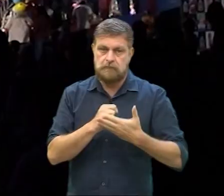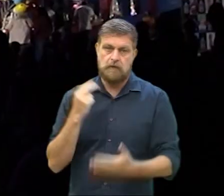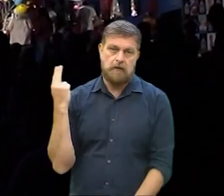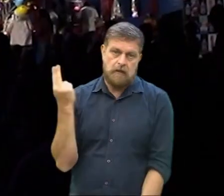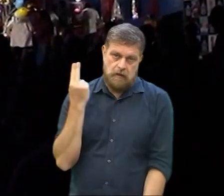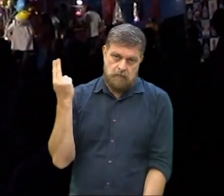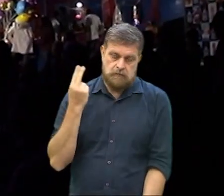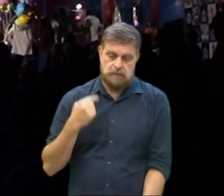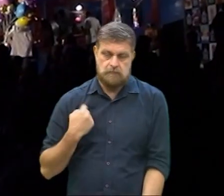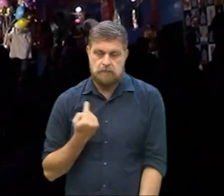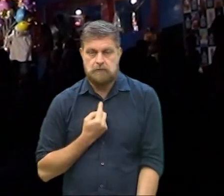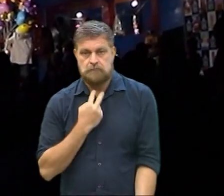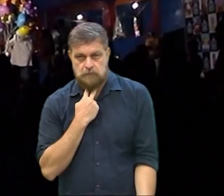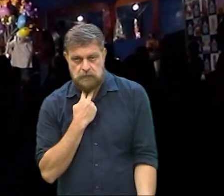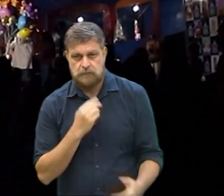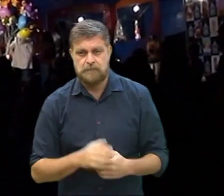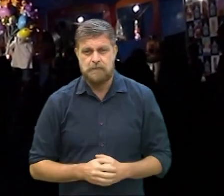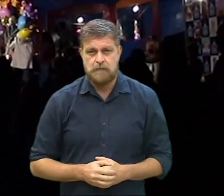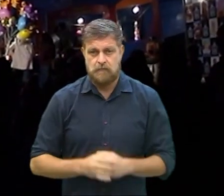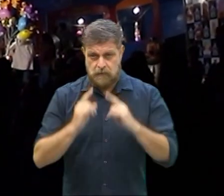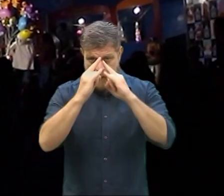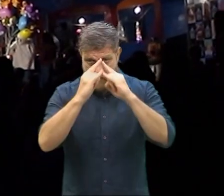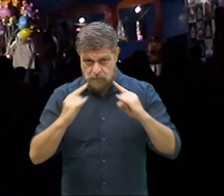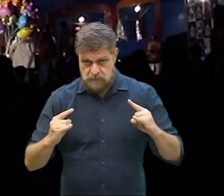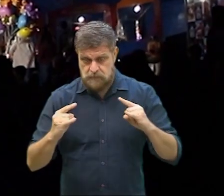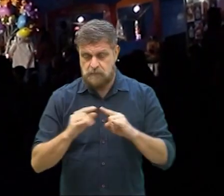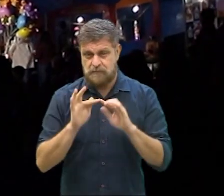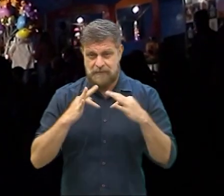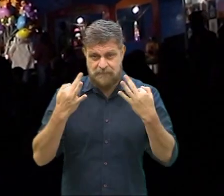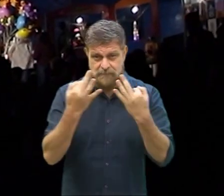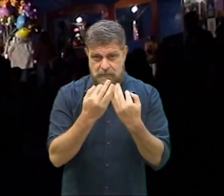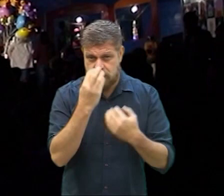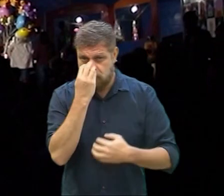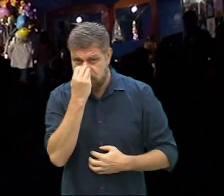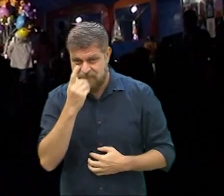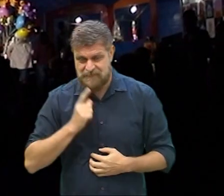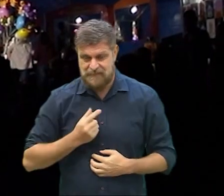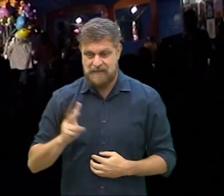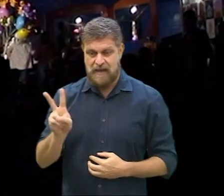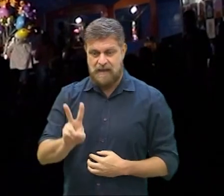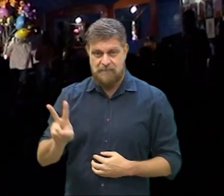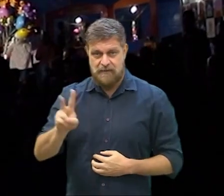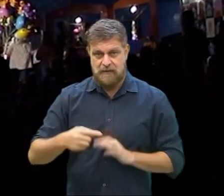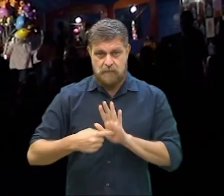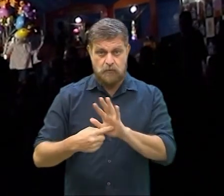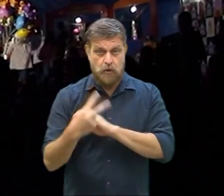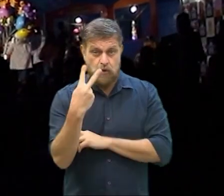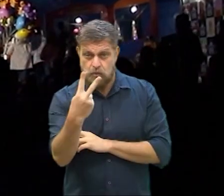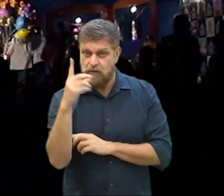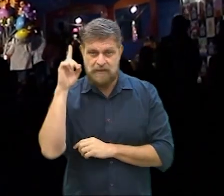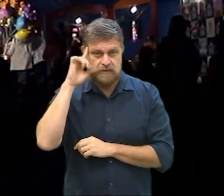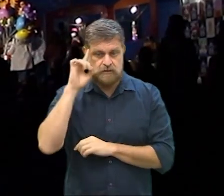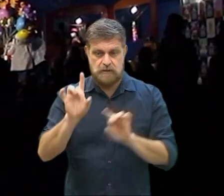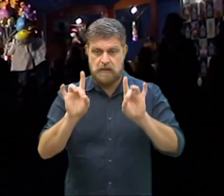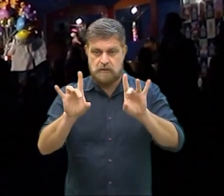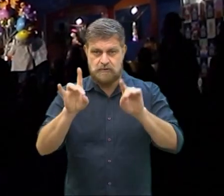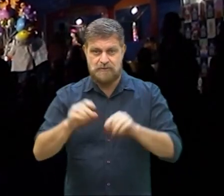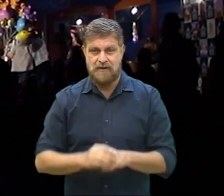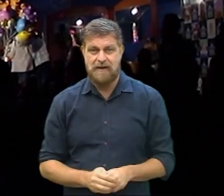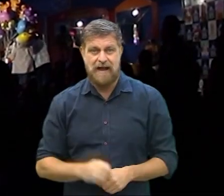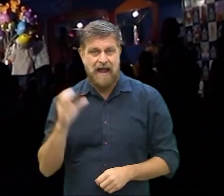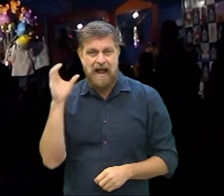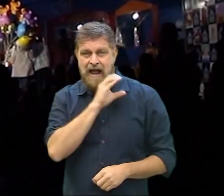possível. Quando o Family Circus chegou em Valinhos, só deu tempo de fazer 2 apresentações. Logo vieram